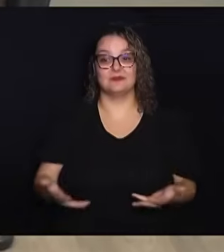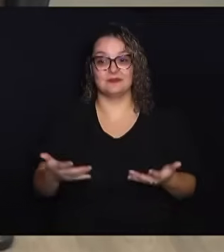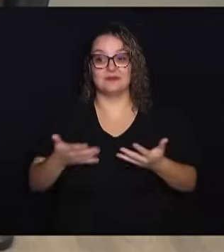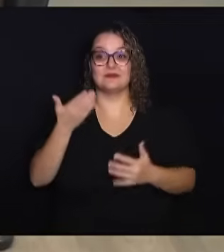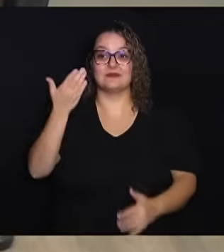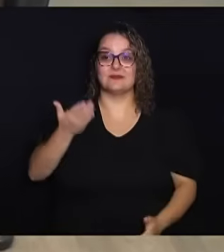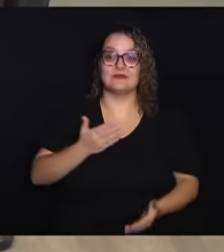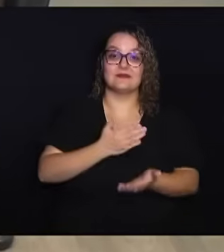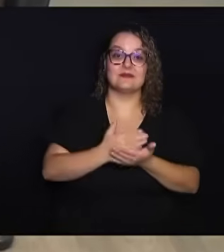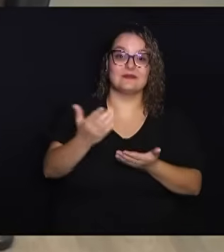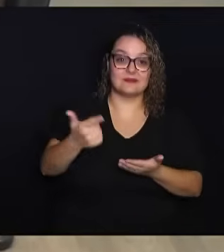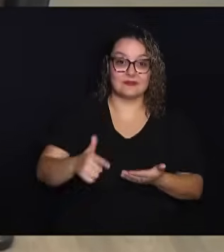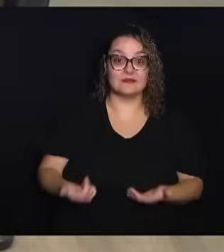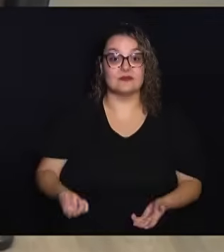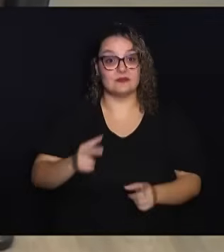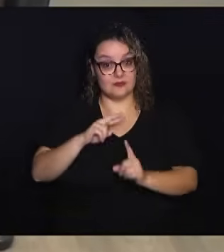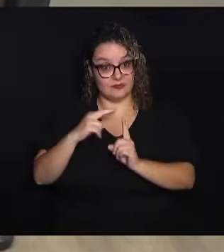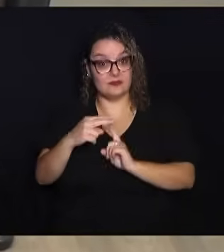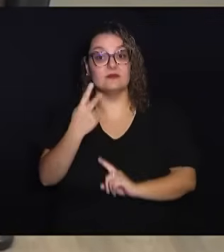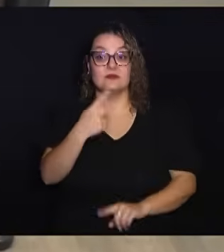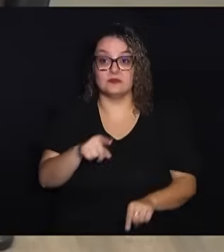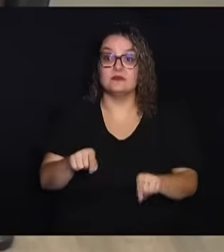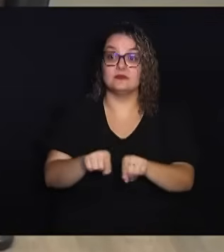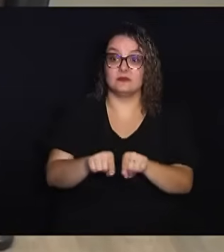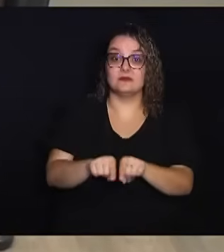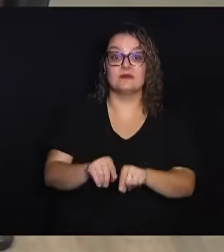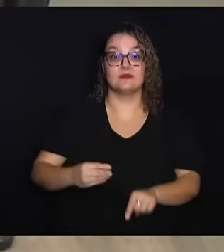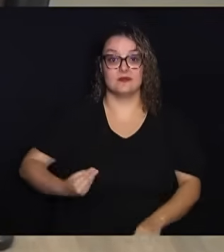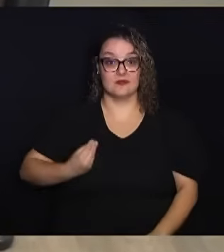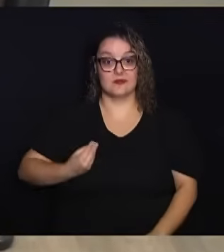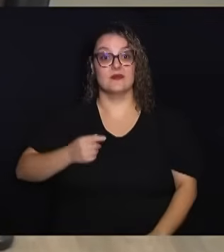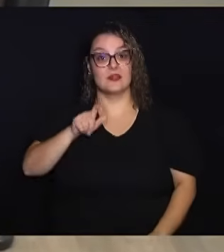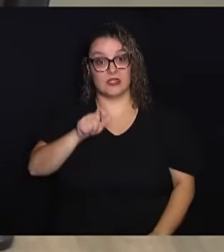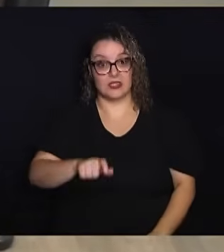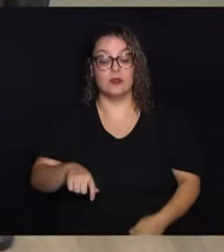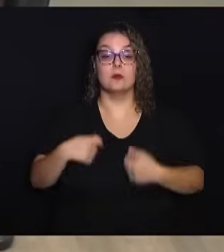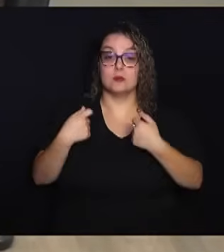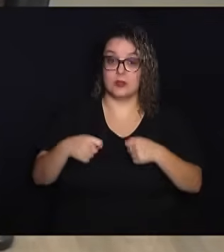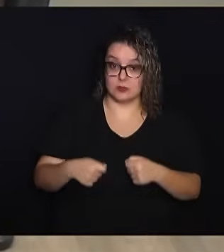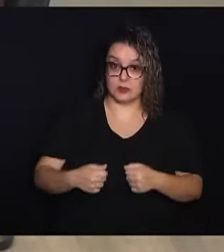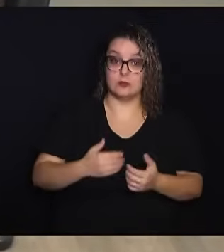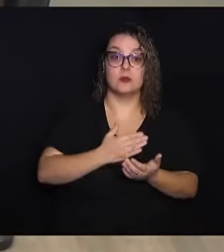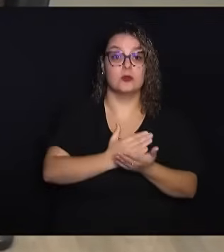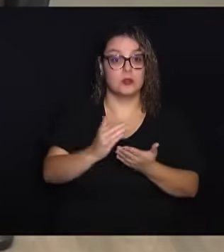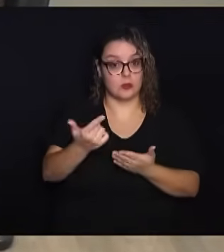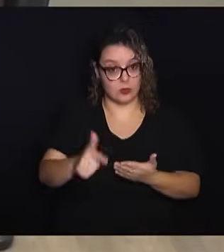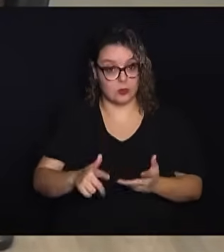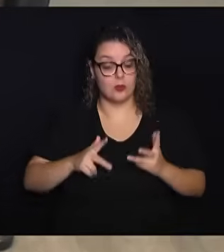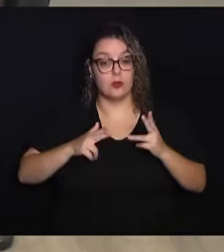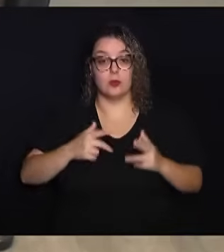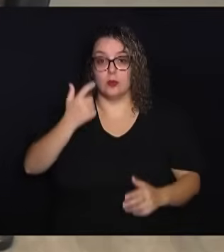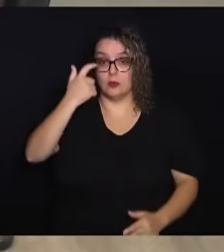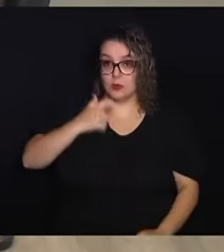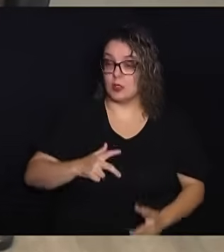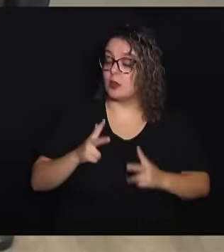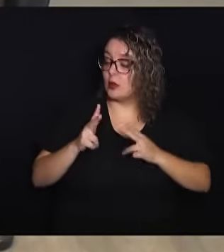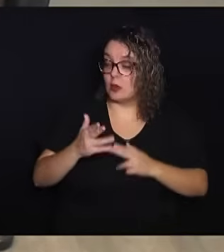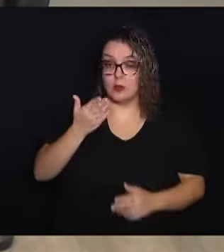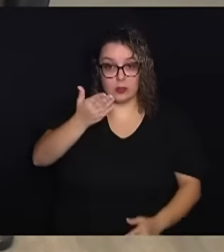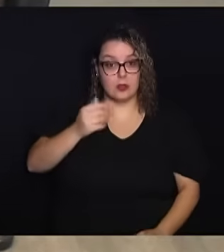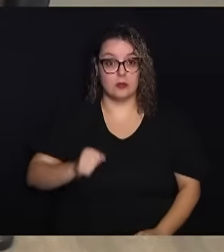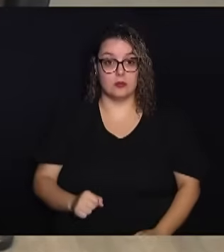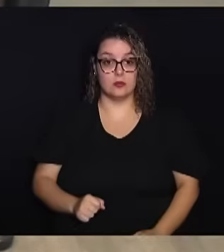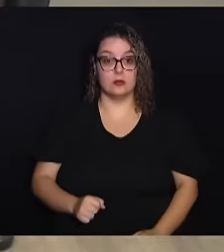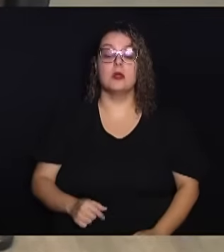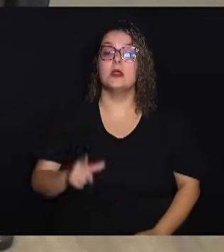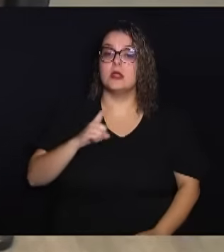você recomeçar, trazendo o ponto de vista dele também, que foi uma pessoa que precisou passar pelo recomeço, assim como eu, assim como você,